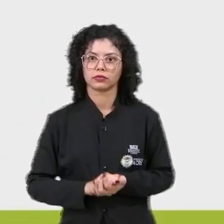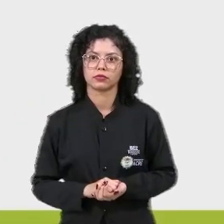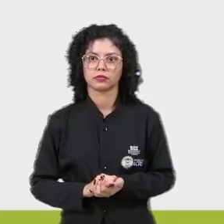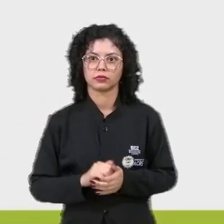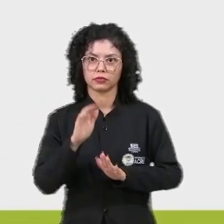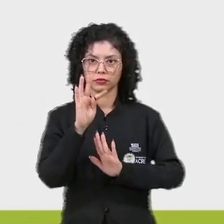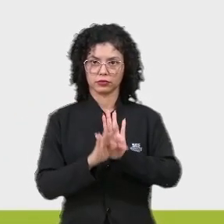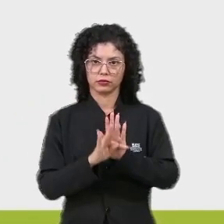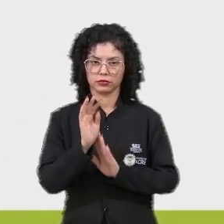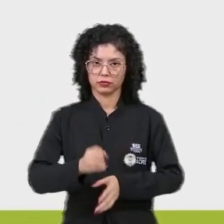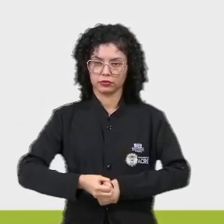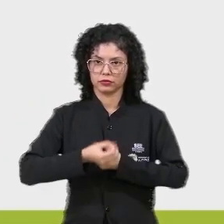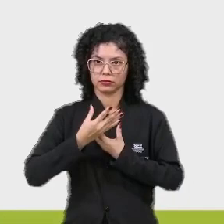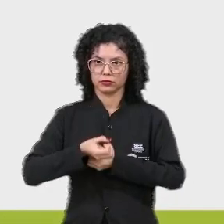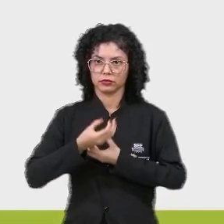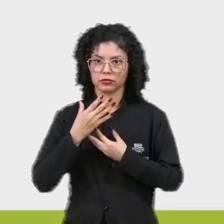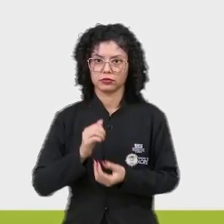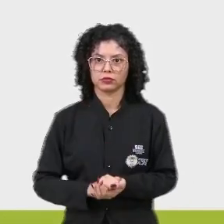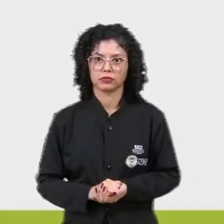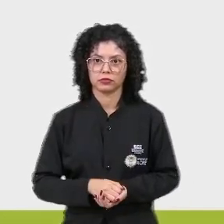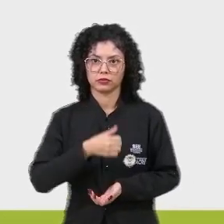um texto, um poema de